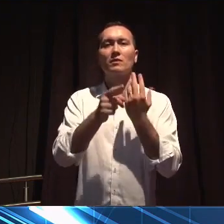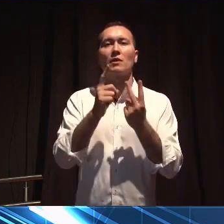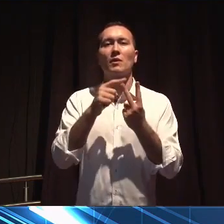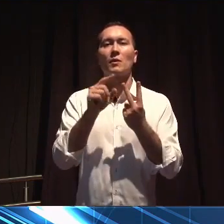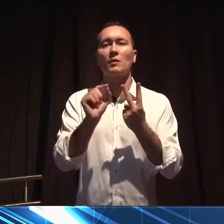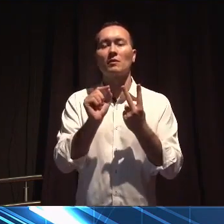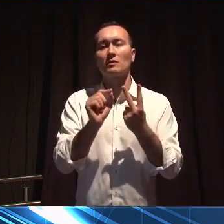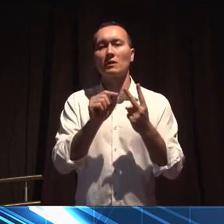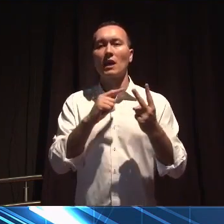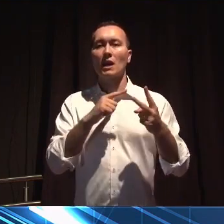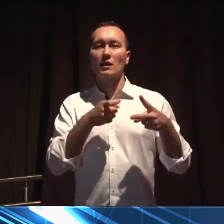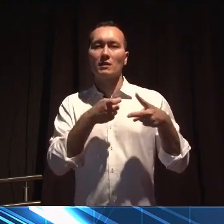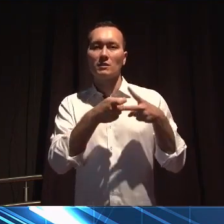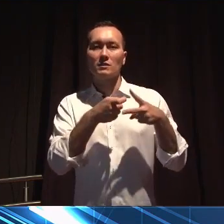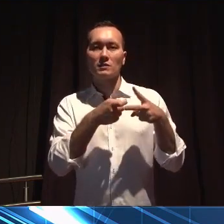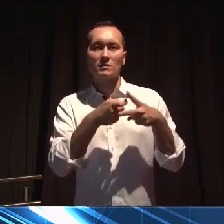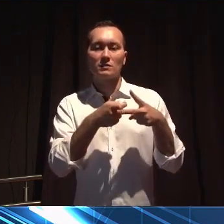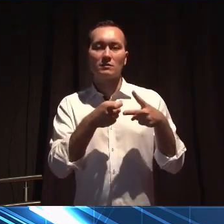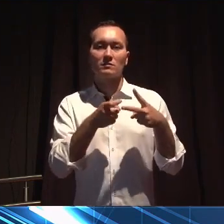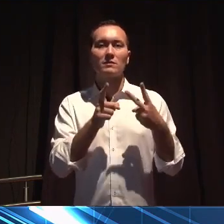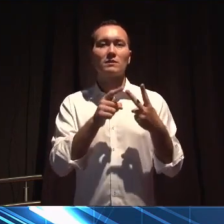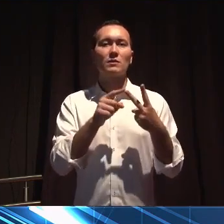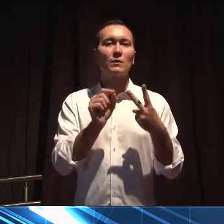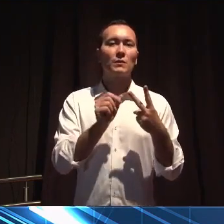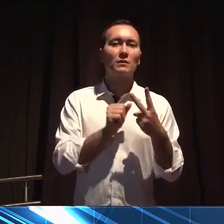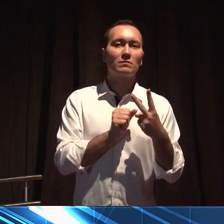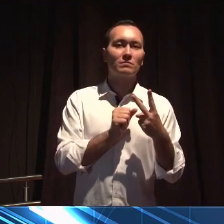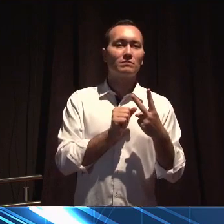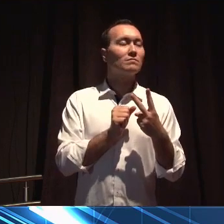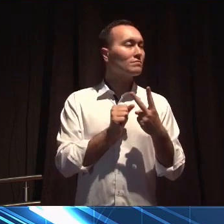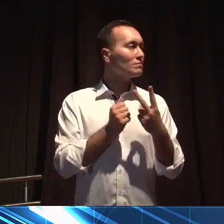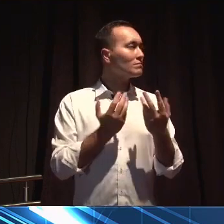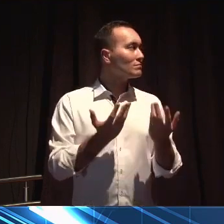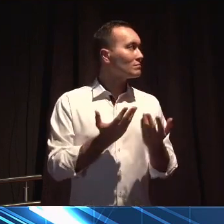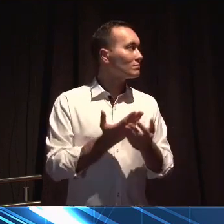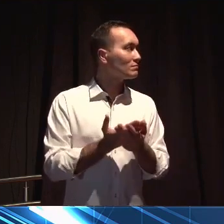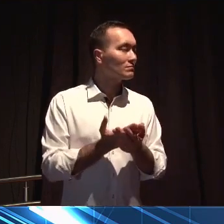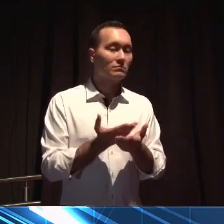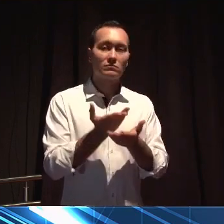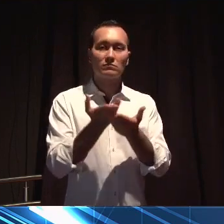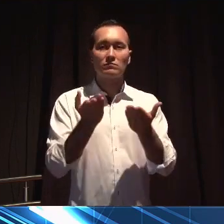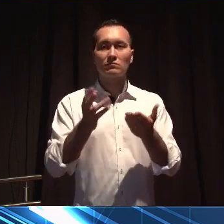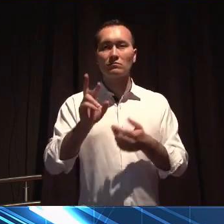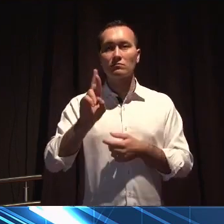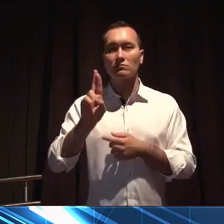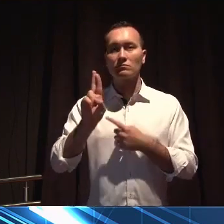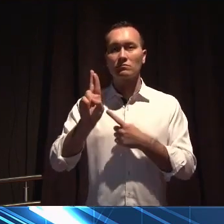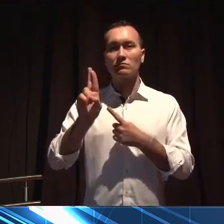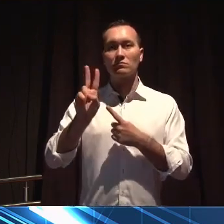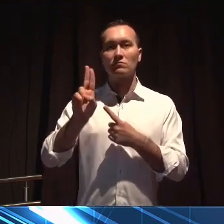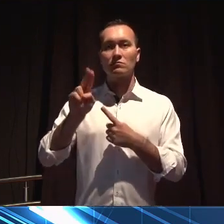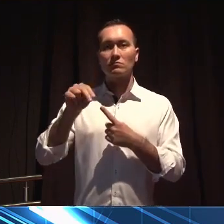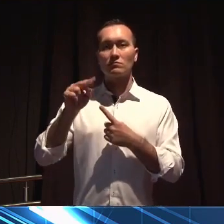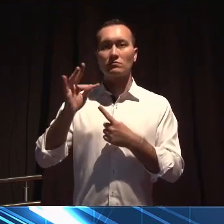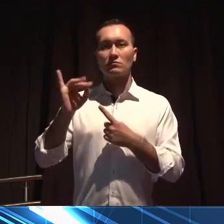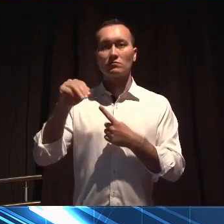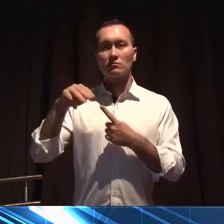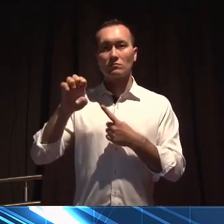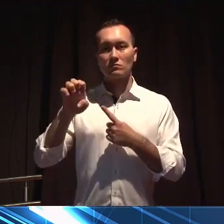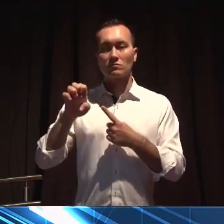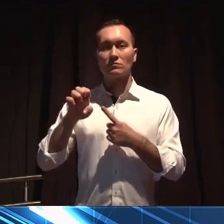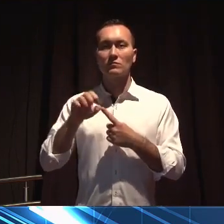e TypeScript, né, as apps. Mas no momento que a gente puder tirar o runtime custom de JavaScript e isso ser suportado na